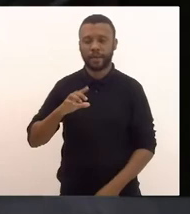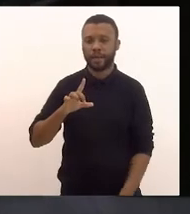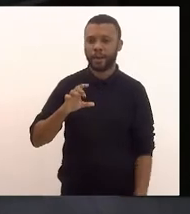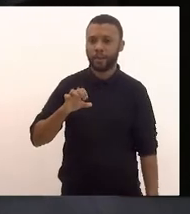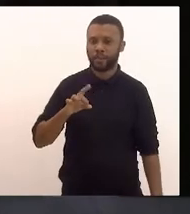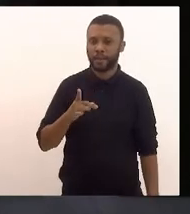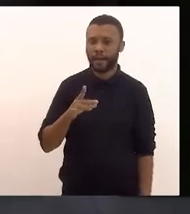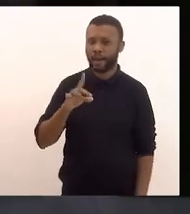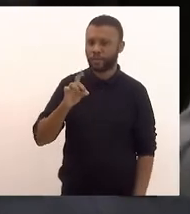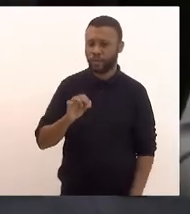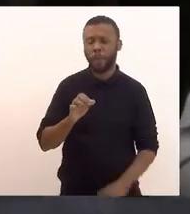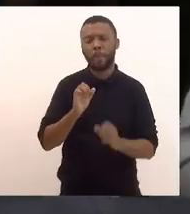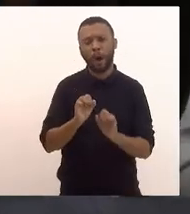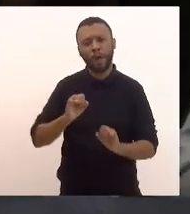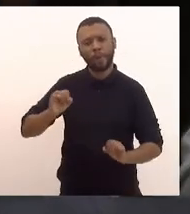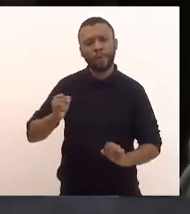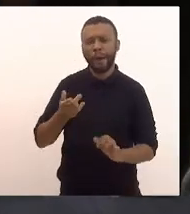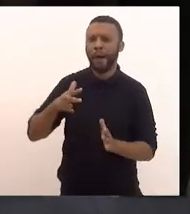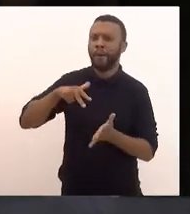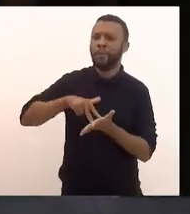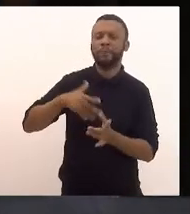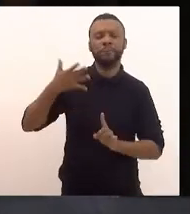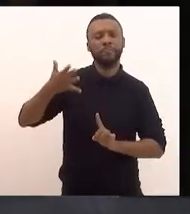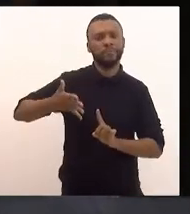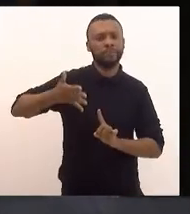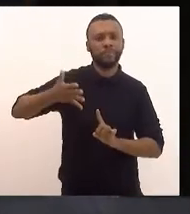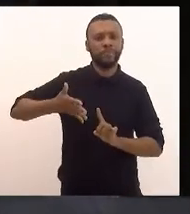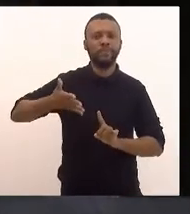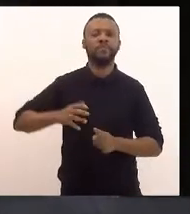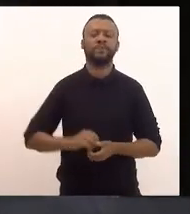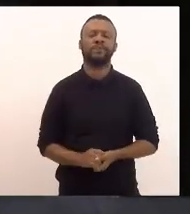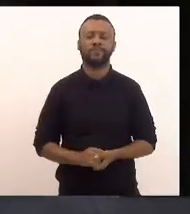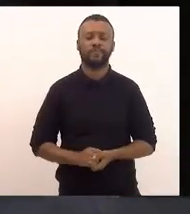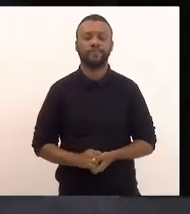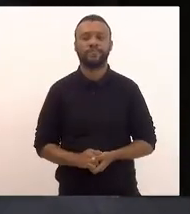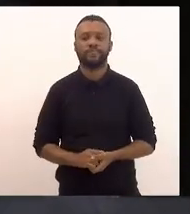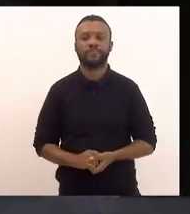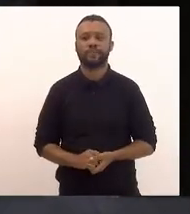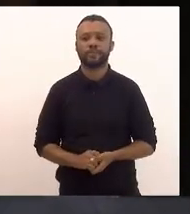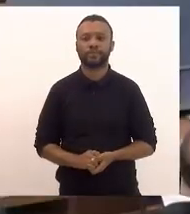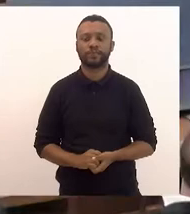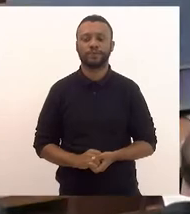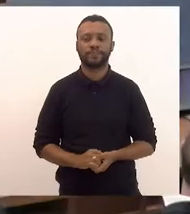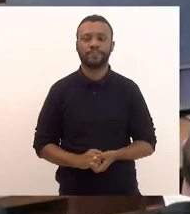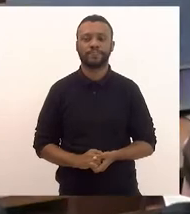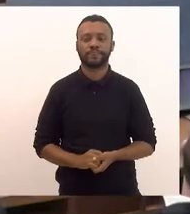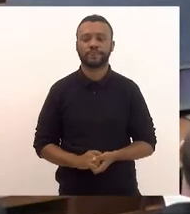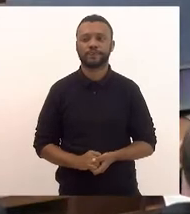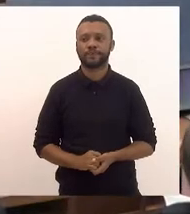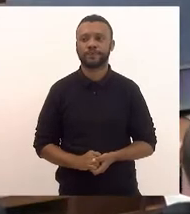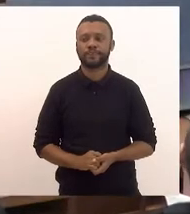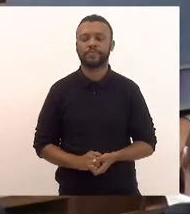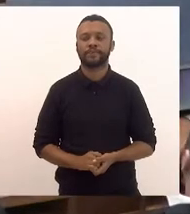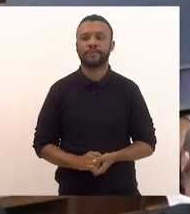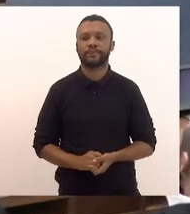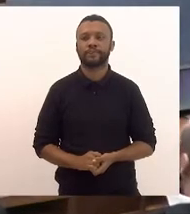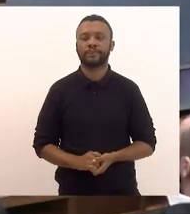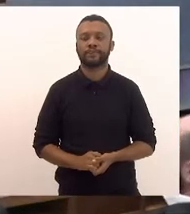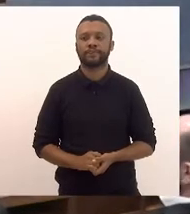possa usar da palavra G1 E aí